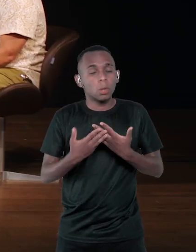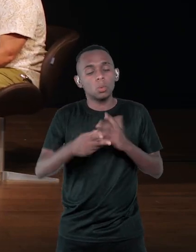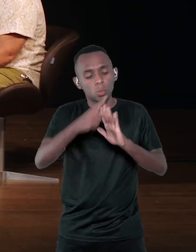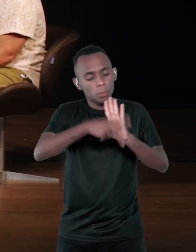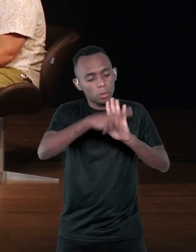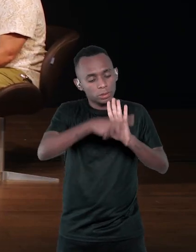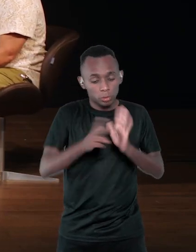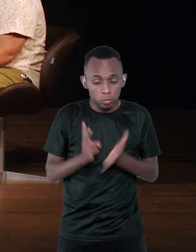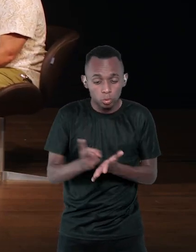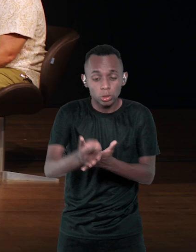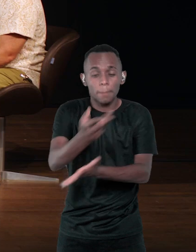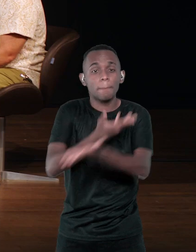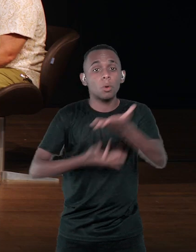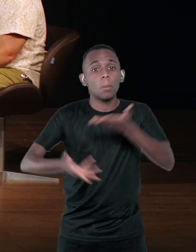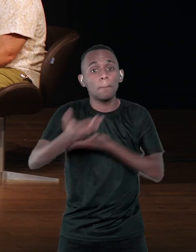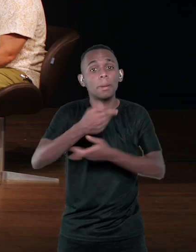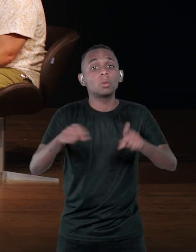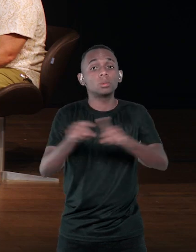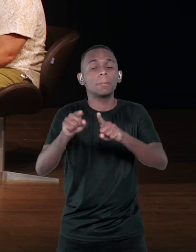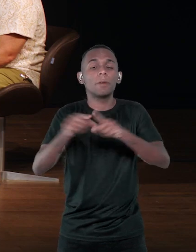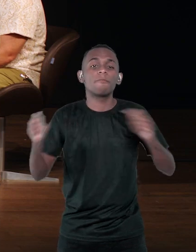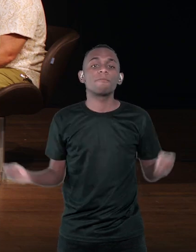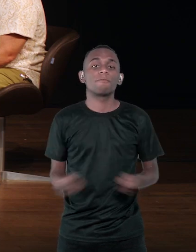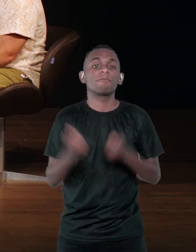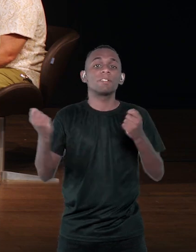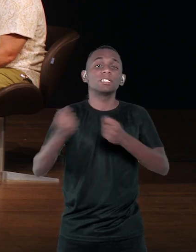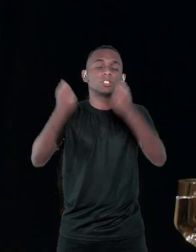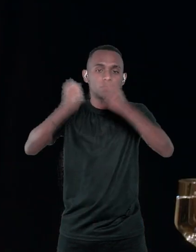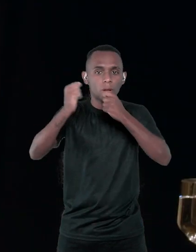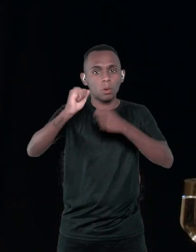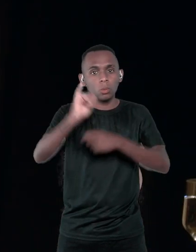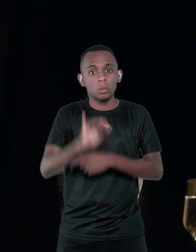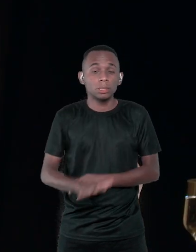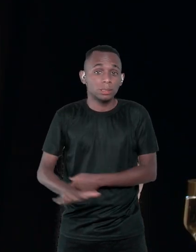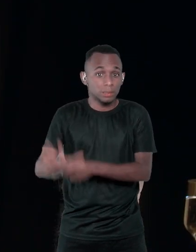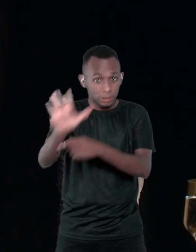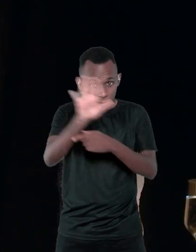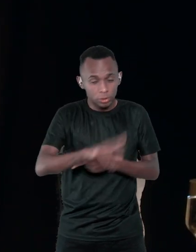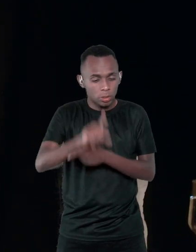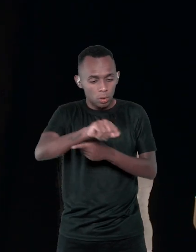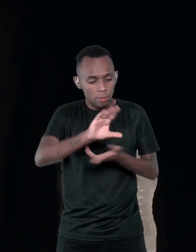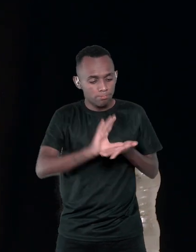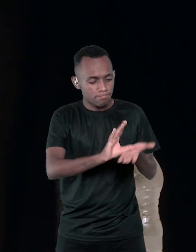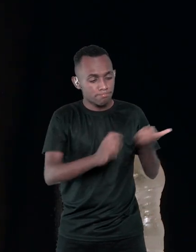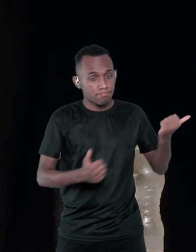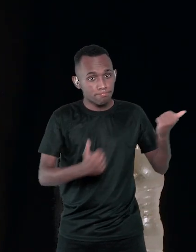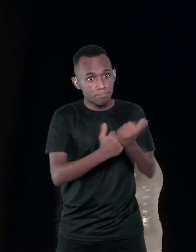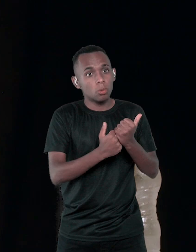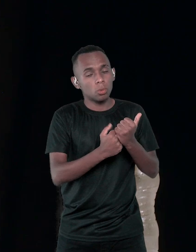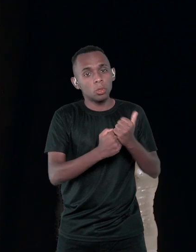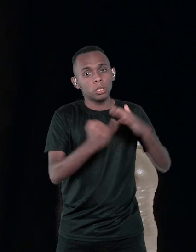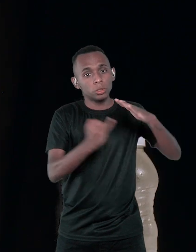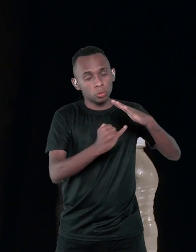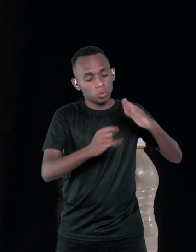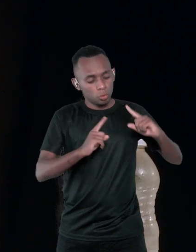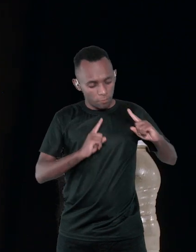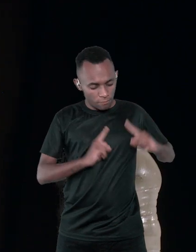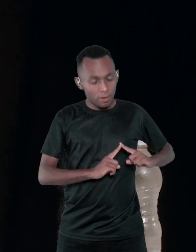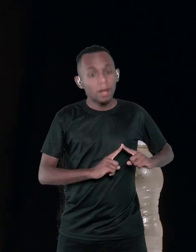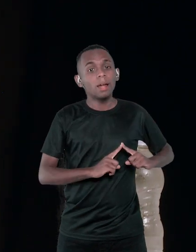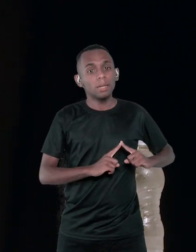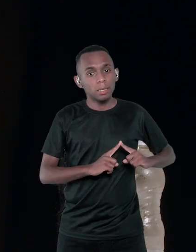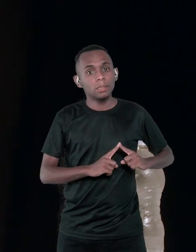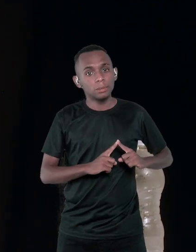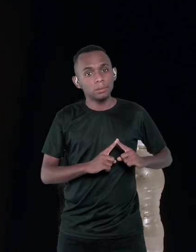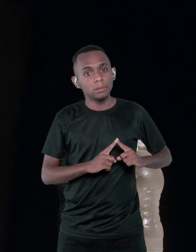Papo, e o Festival Literário Internacional de Itabira é patrocinado pelo Instituto Cultural Vale